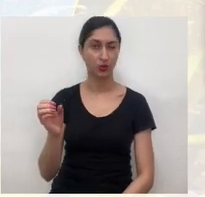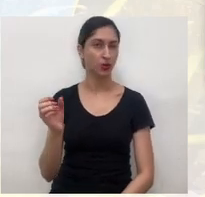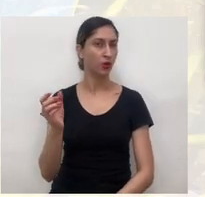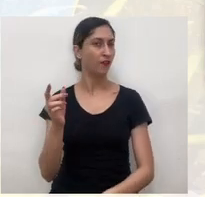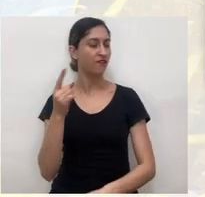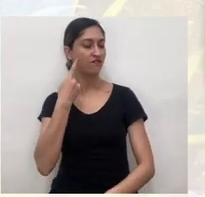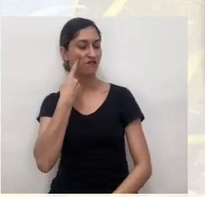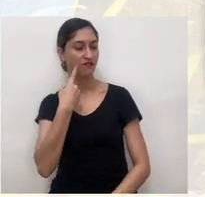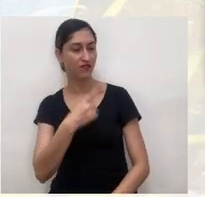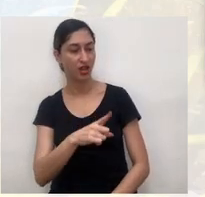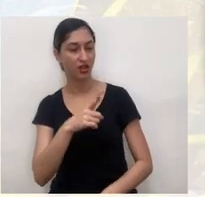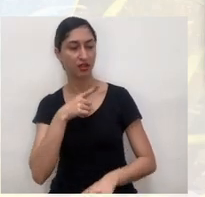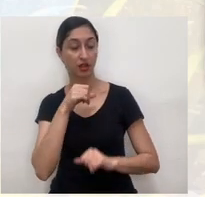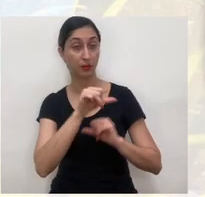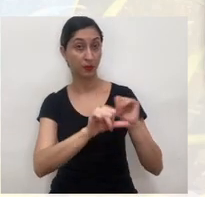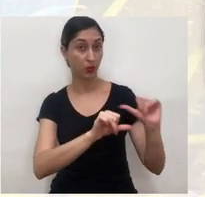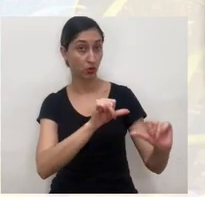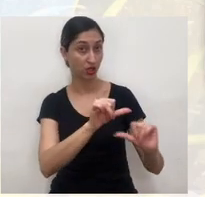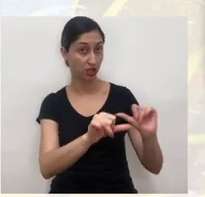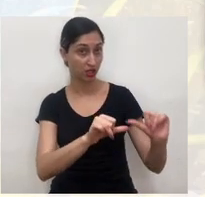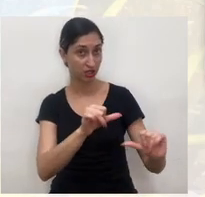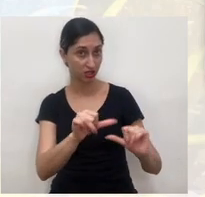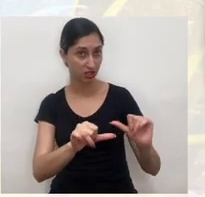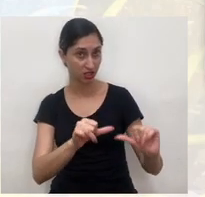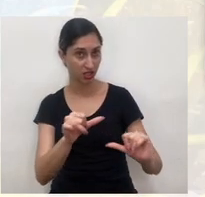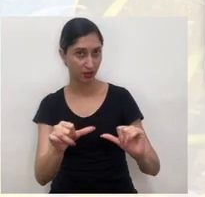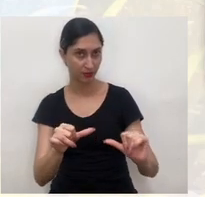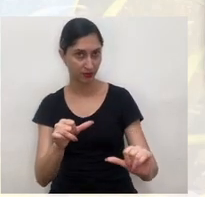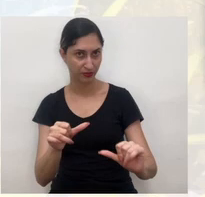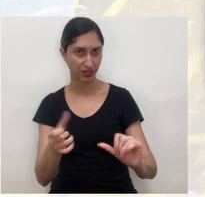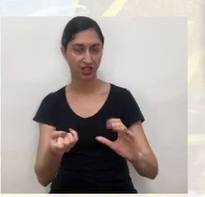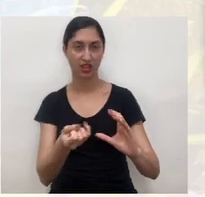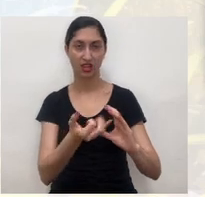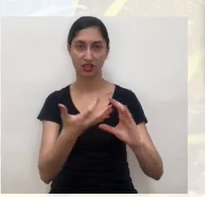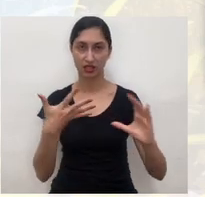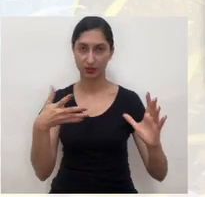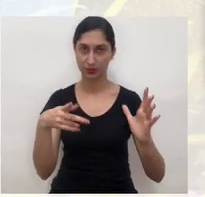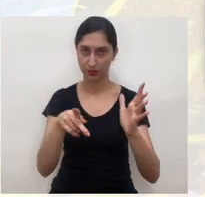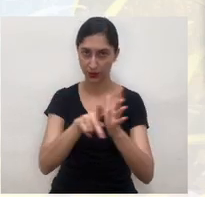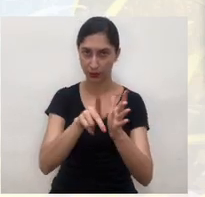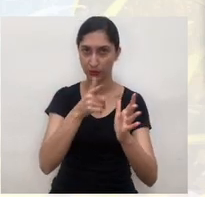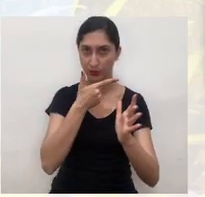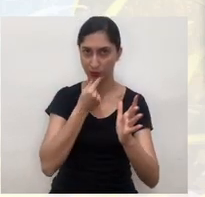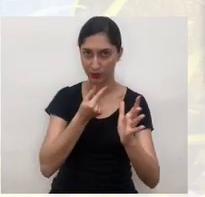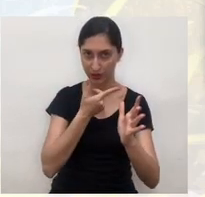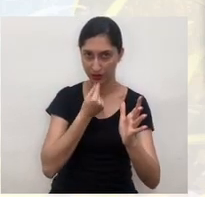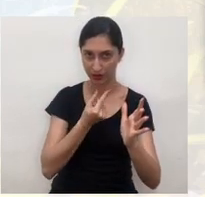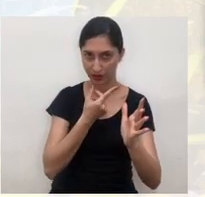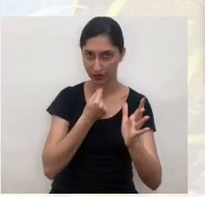modificação nos critérios que o Burle Marx estabeleceu para construir aquilo lá,